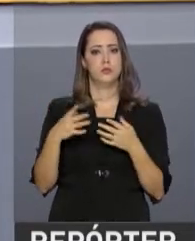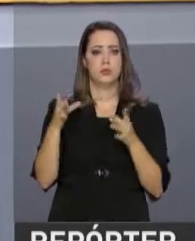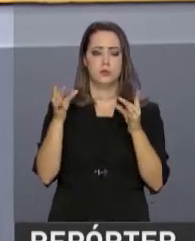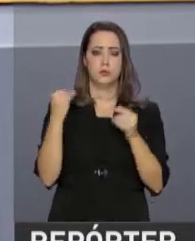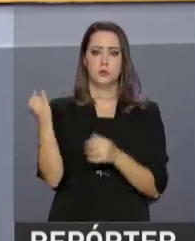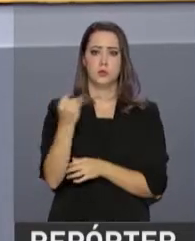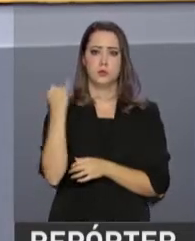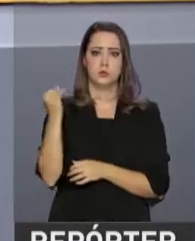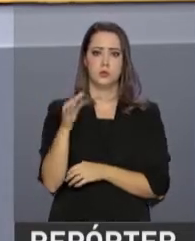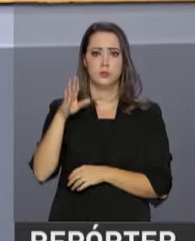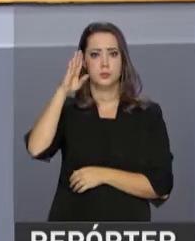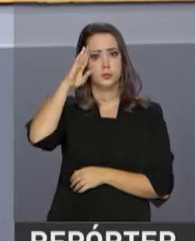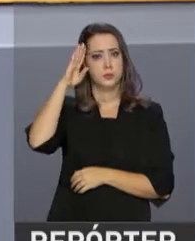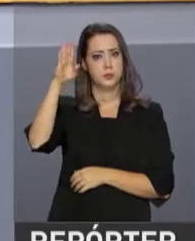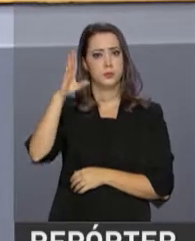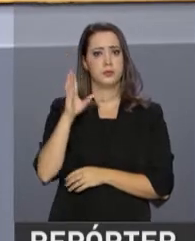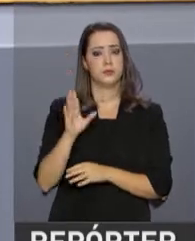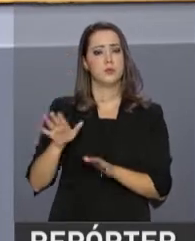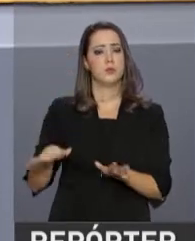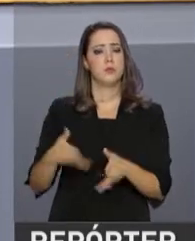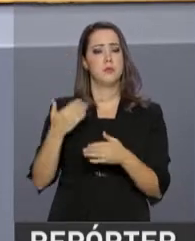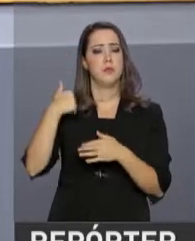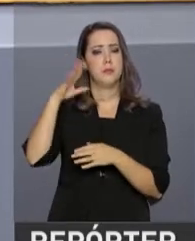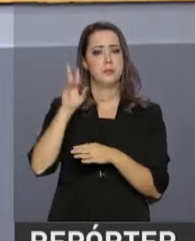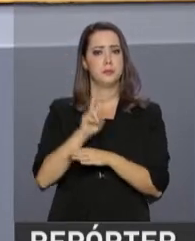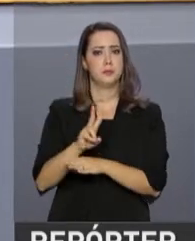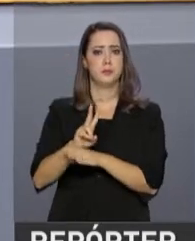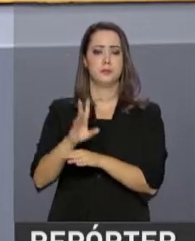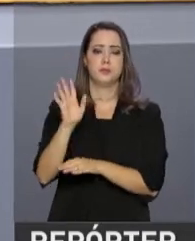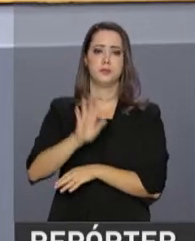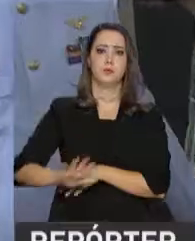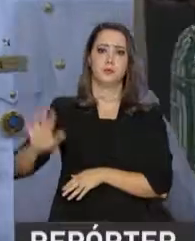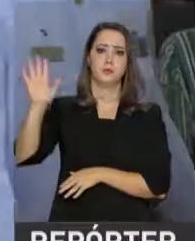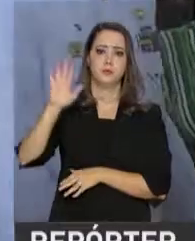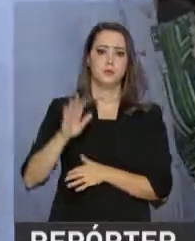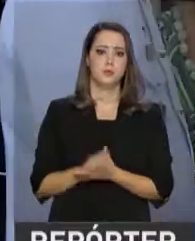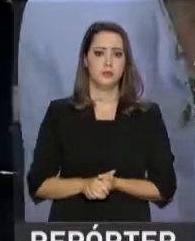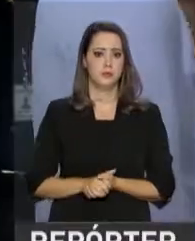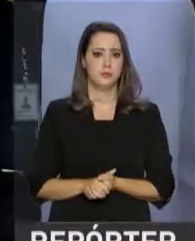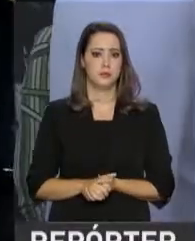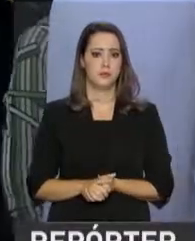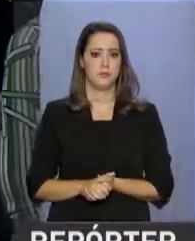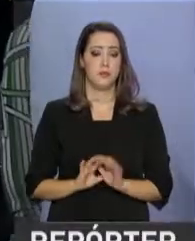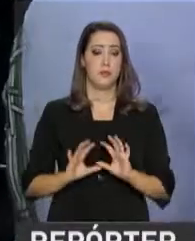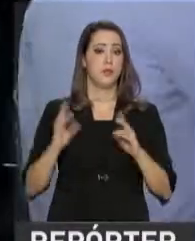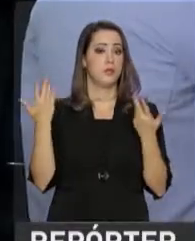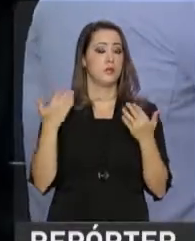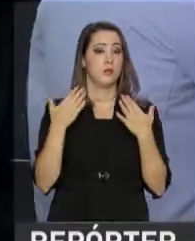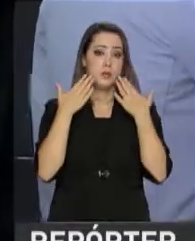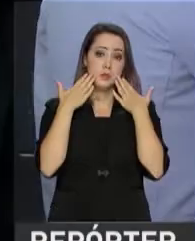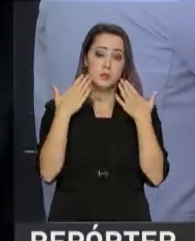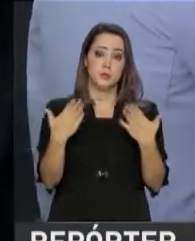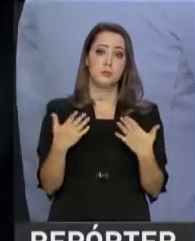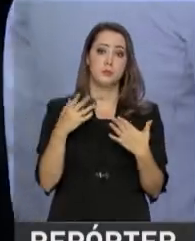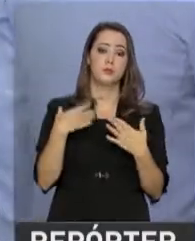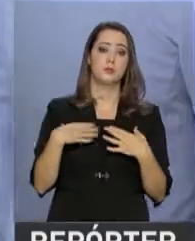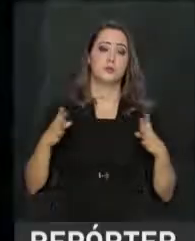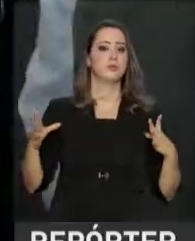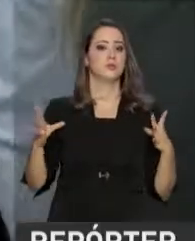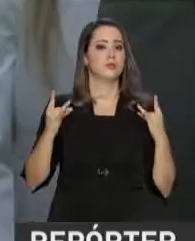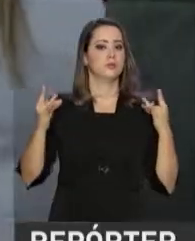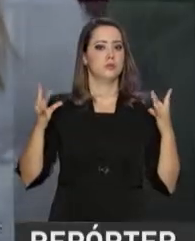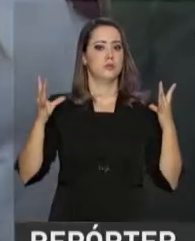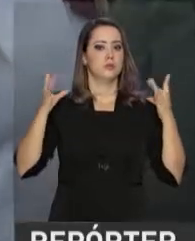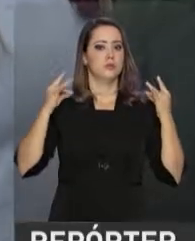trabalho das forças armadas que vão além da defesa nacional a cerimônia de apresentação dos oficiais generais